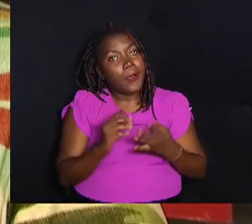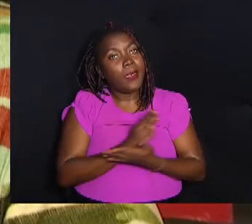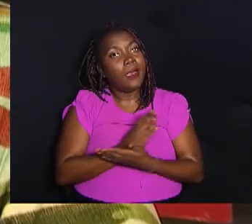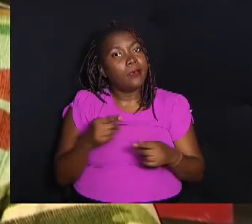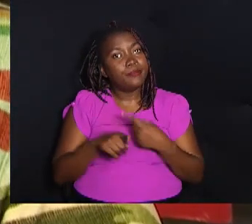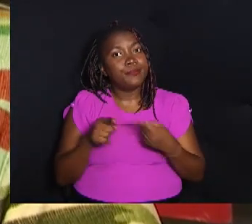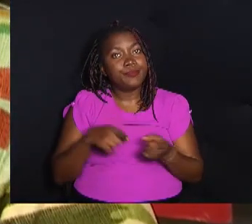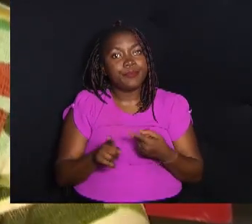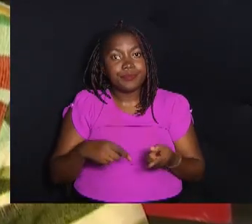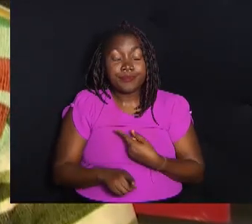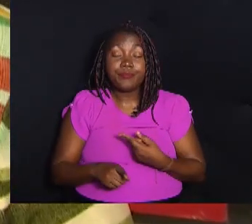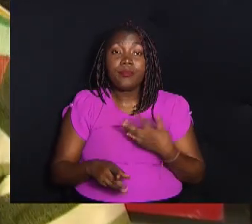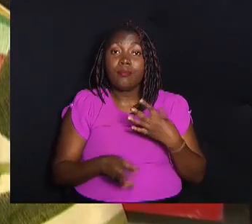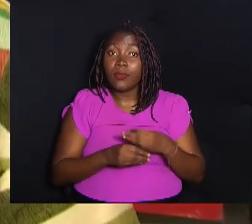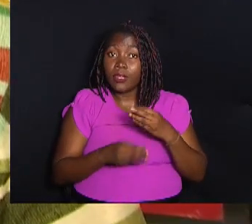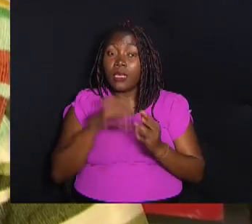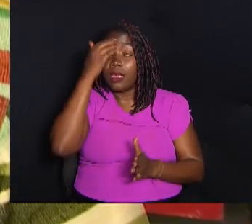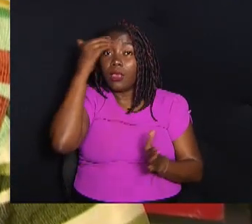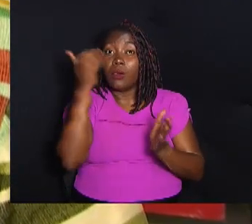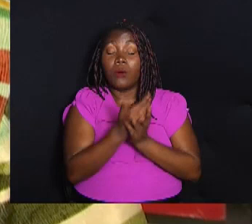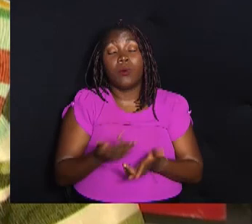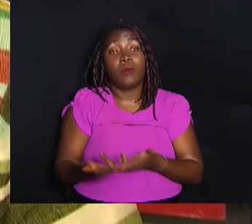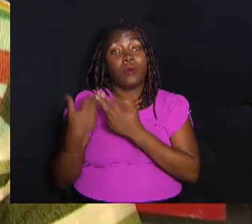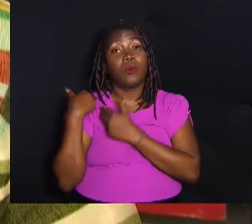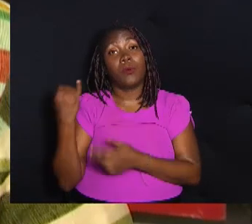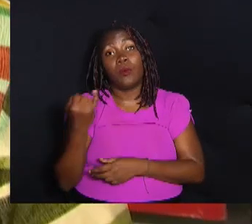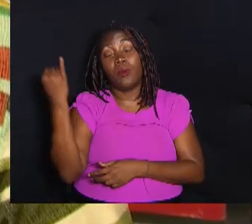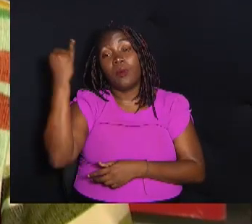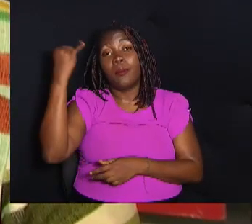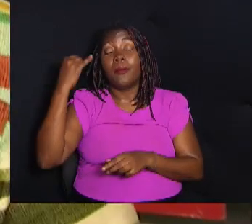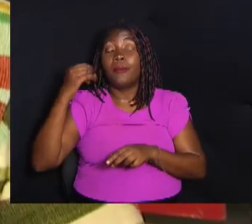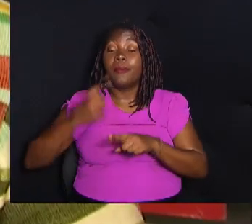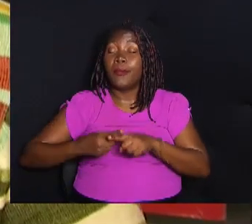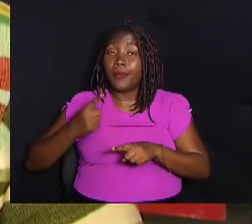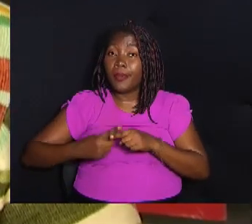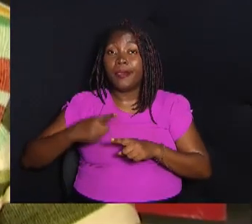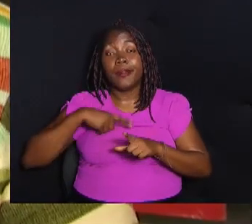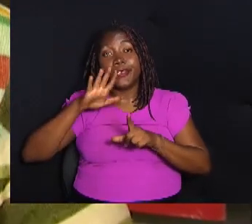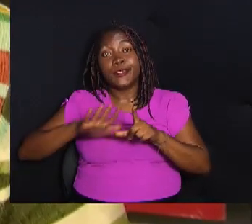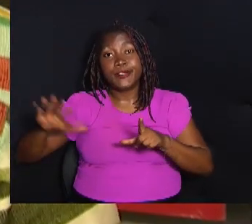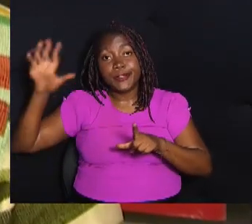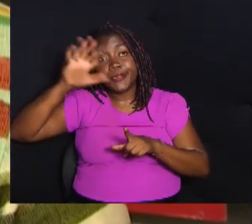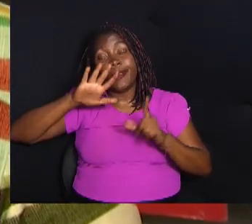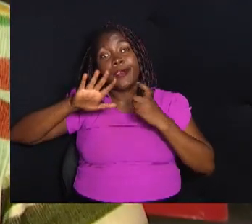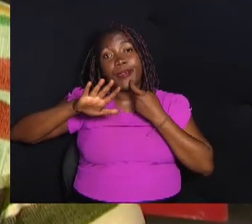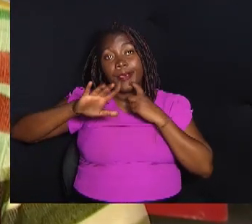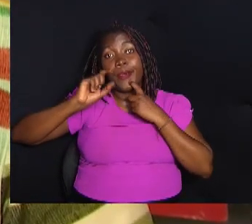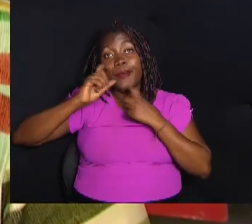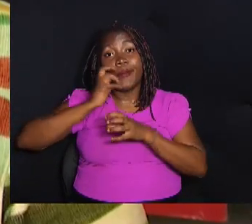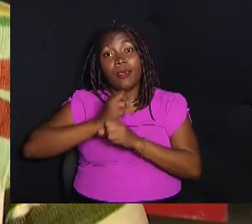parlamentares elas cumprem umel an até porque a gente tinha um cenário na cidade de Campinas que o orçamento